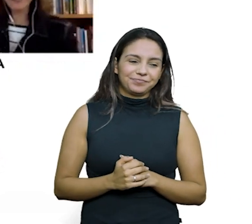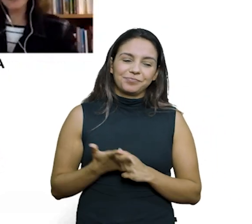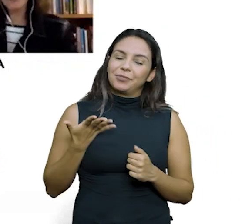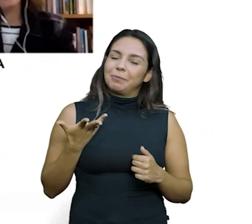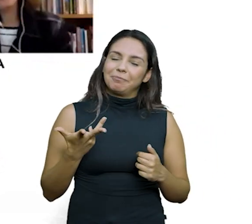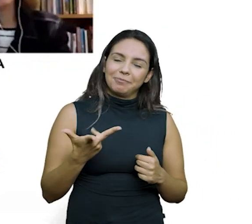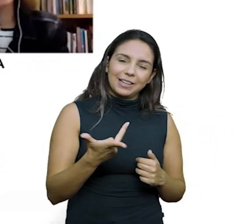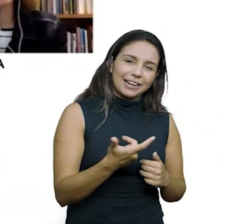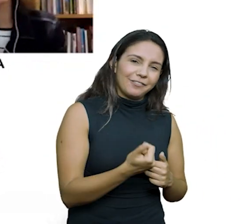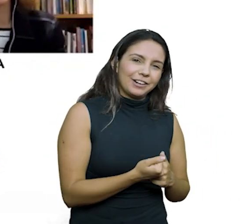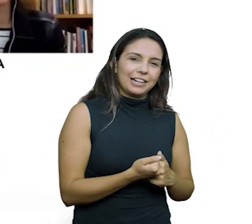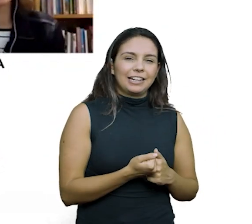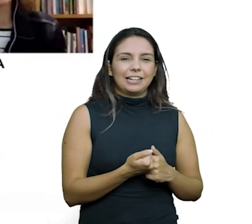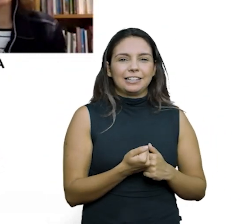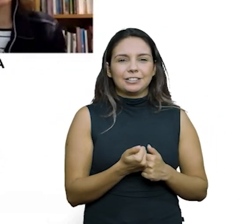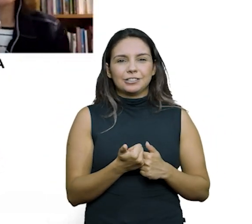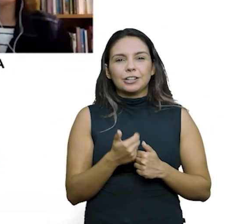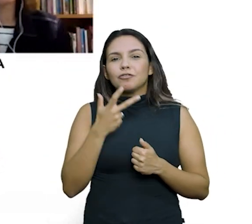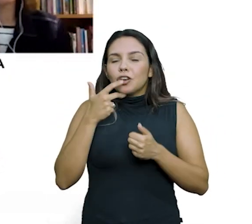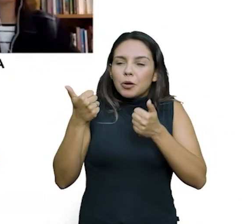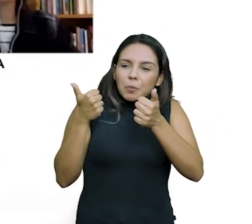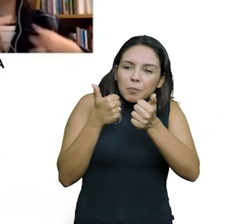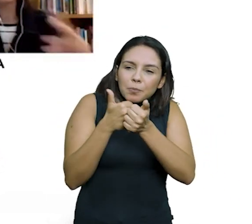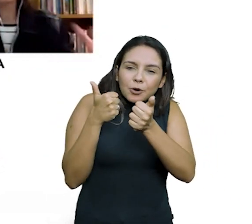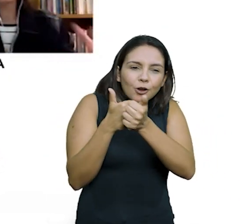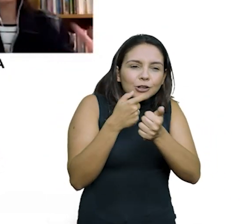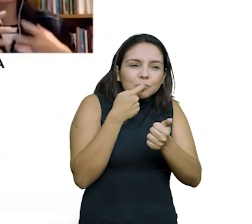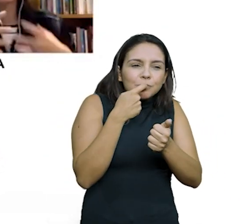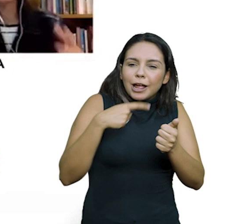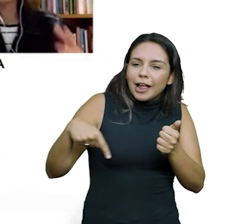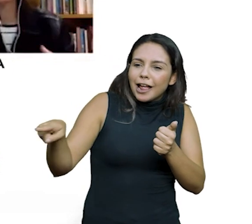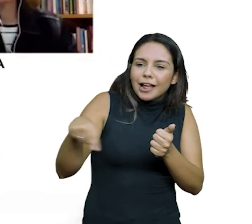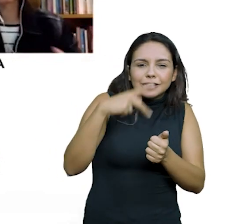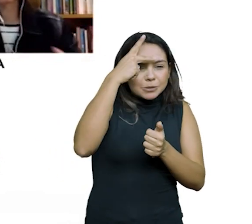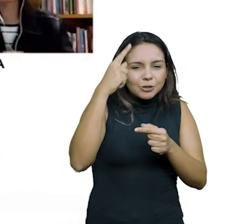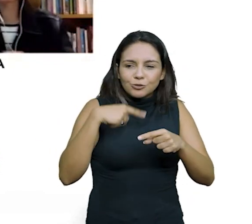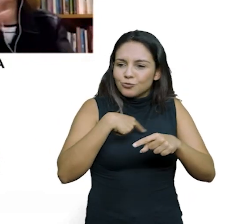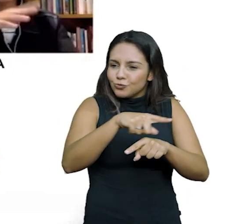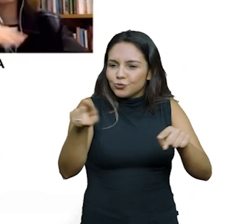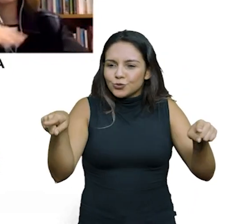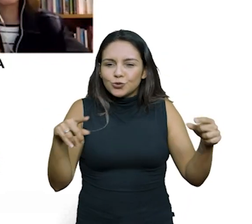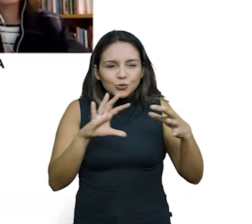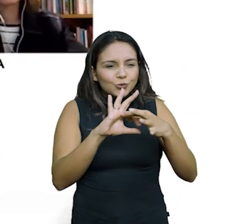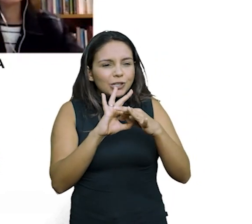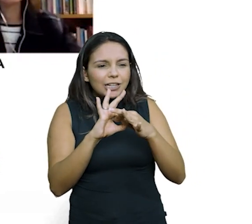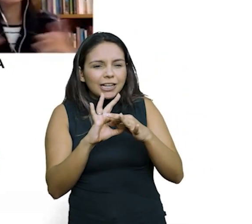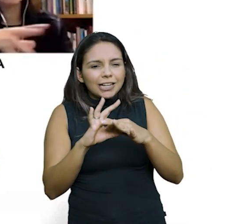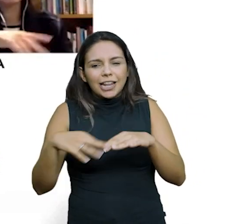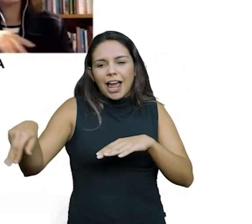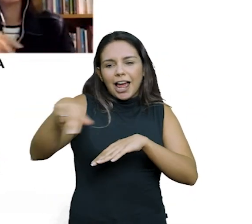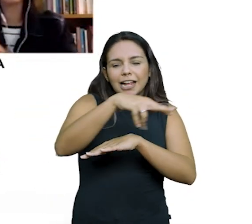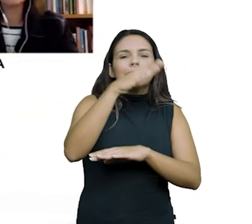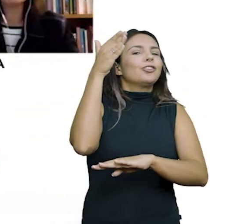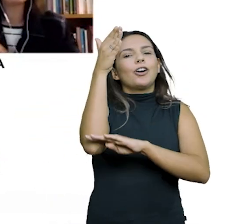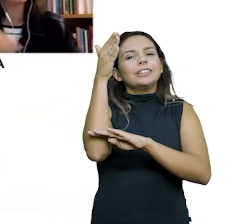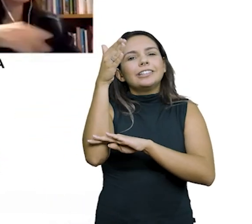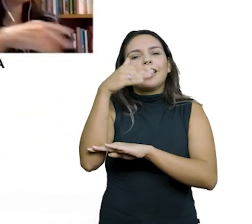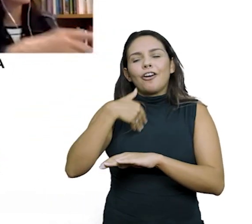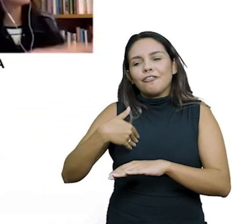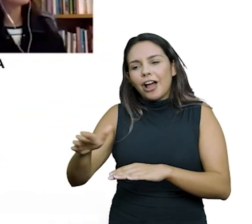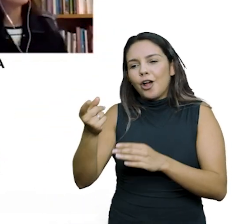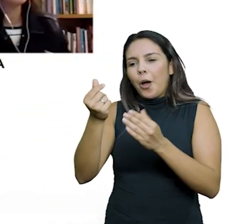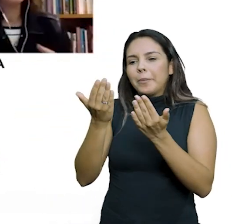É maravilhoso, a proximidade, fica tudo tão próximo, todo mundo ali no hotel andando, você vai na